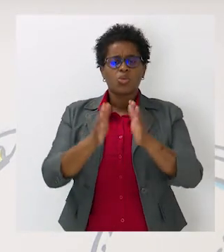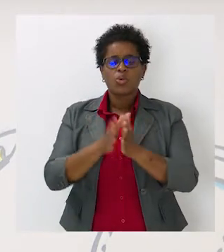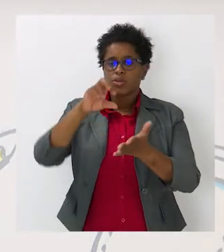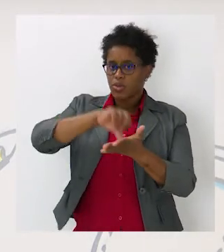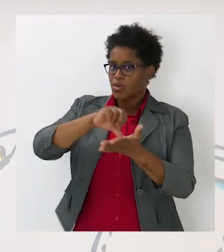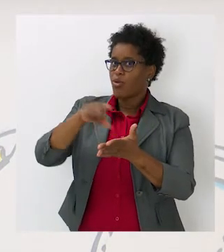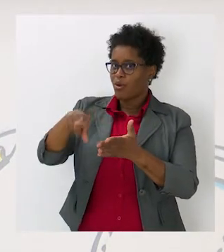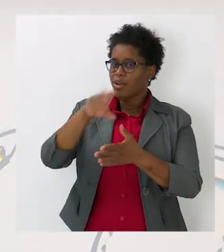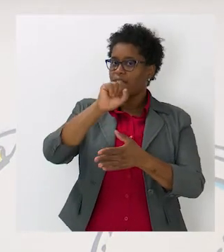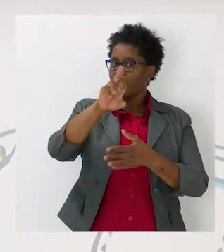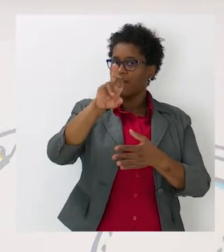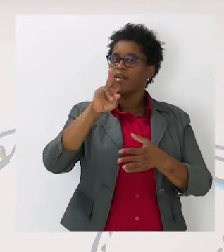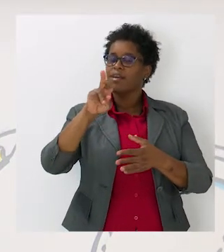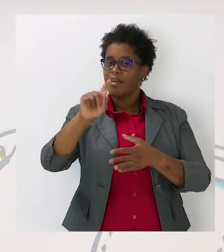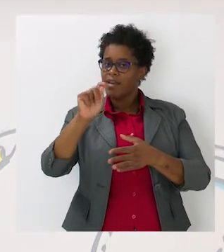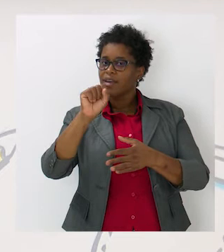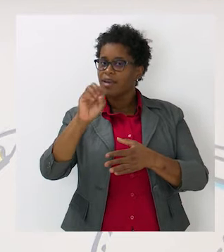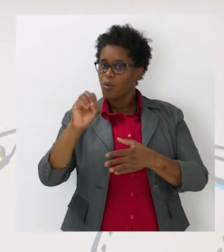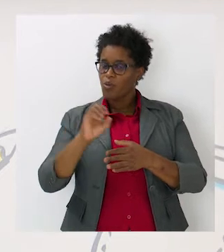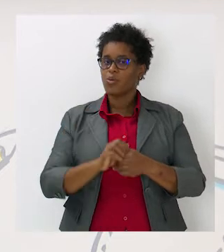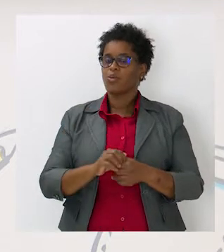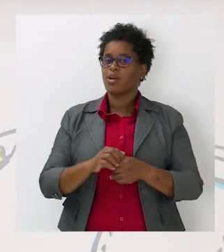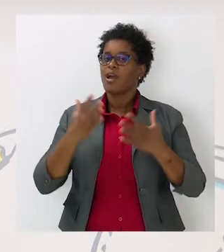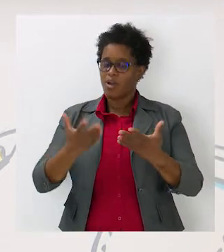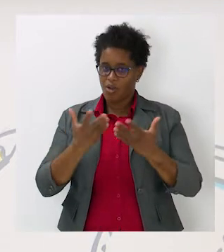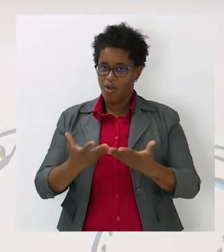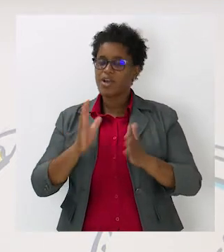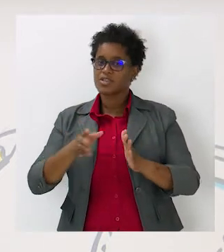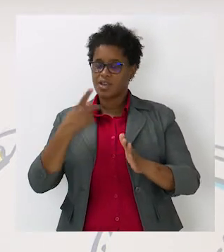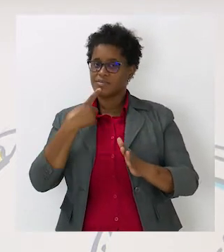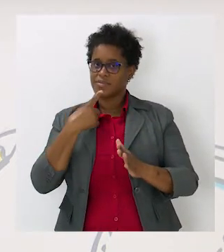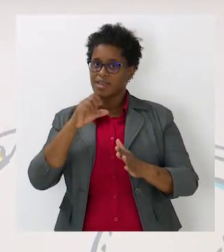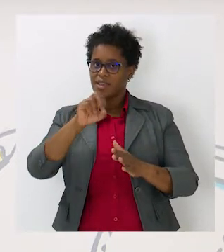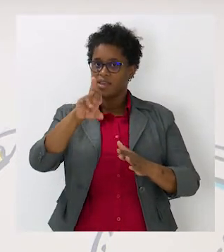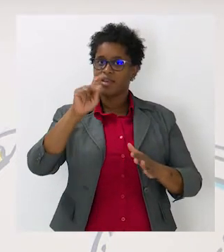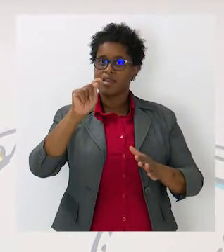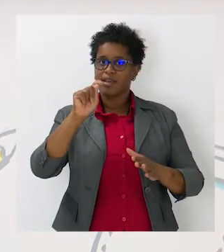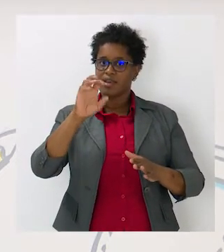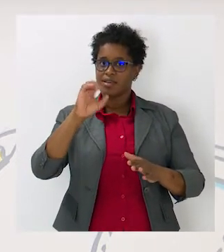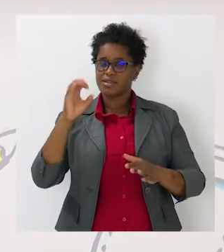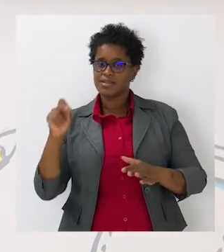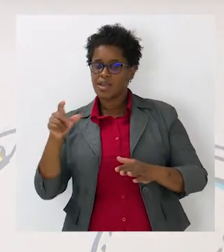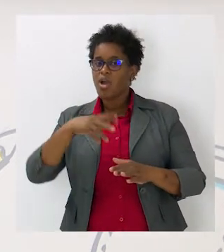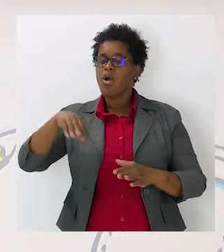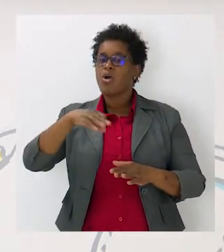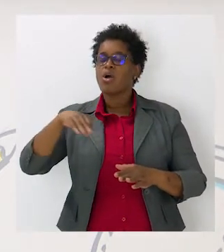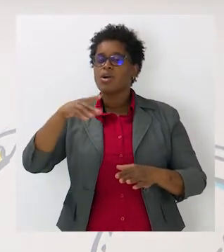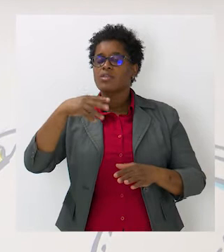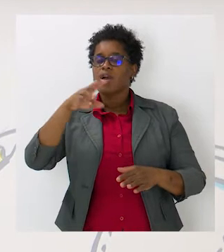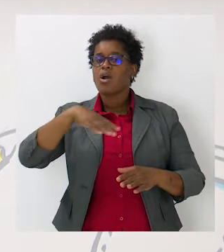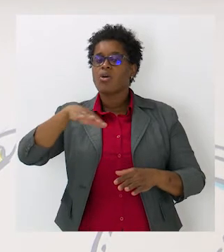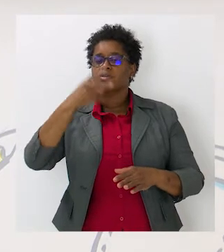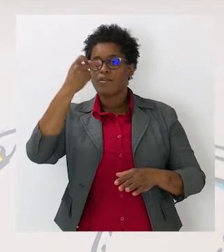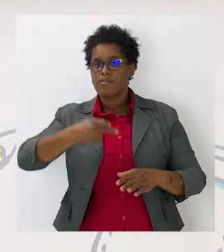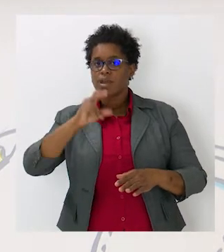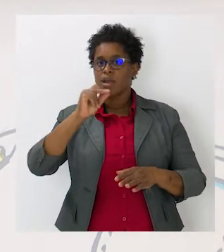Todo esse território grego, pode já perceber, Grécia, né? Onde fica